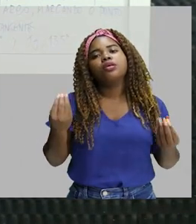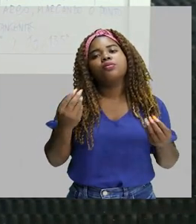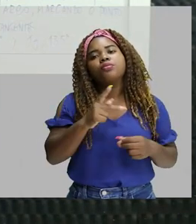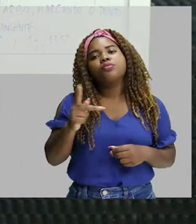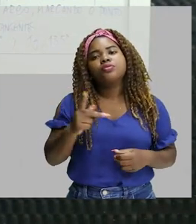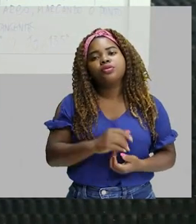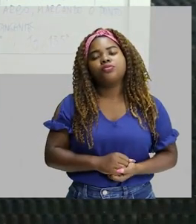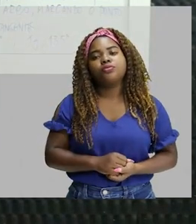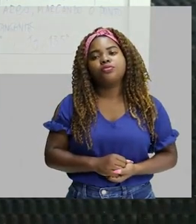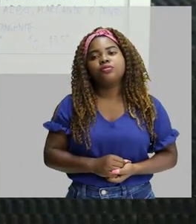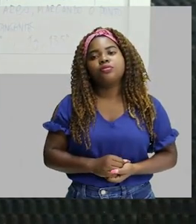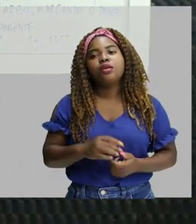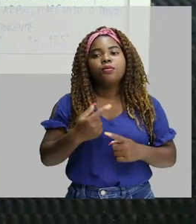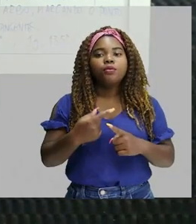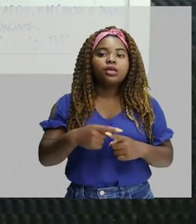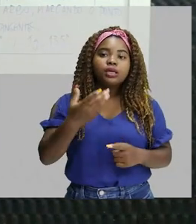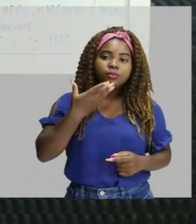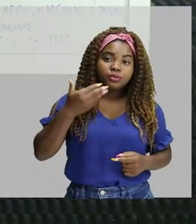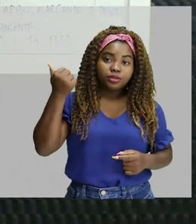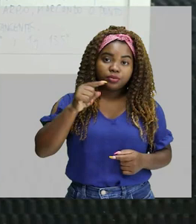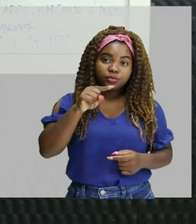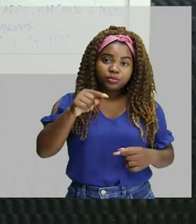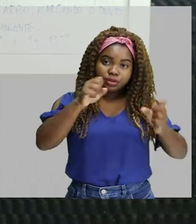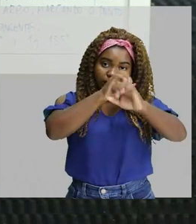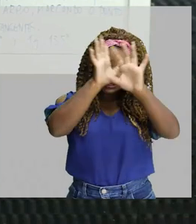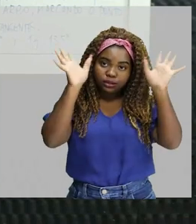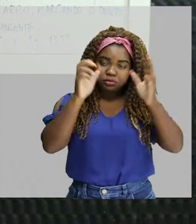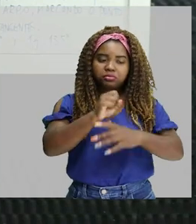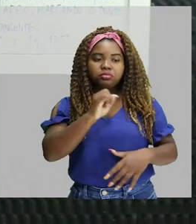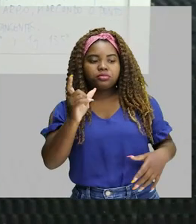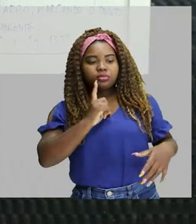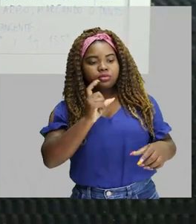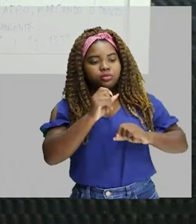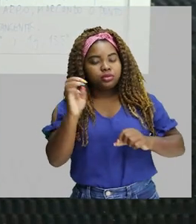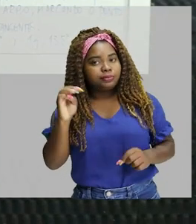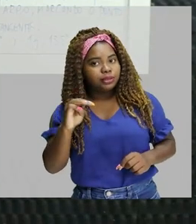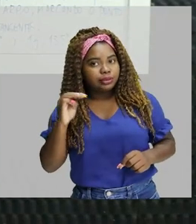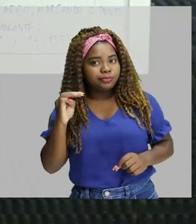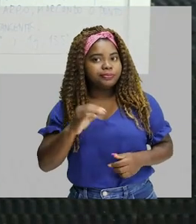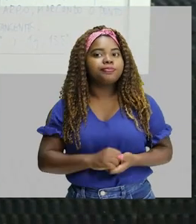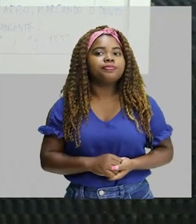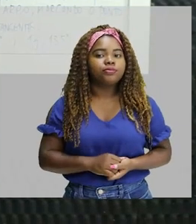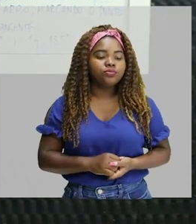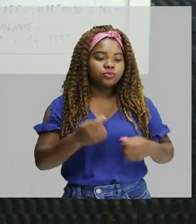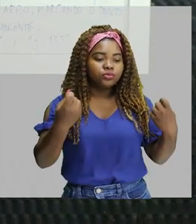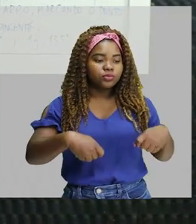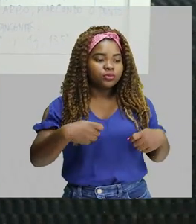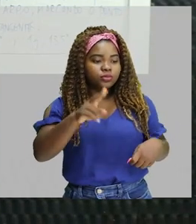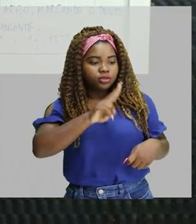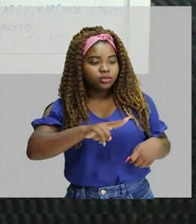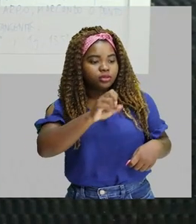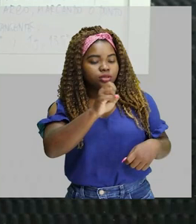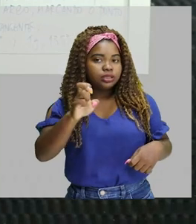porque turma fica melhor Olha só se você tem uma situação que você precisa usar seno cosseno e